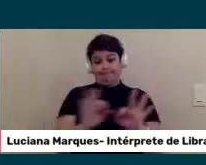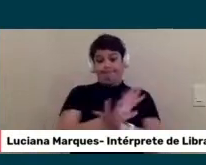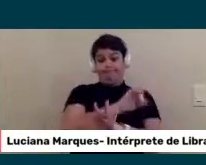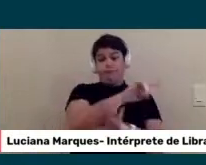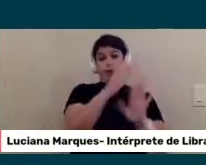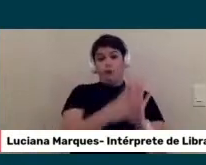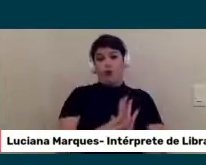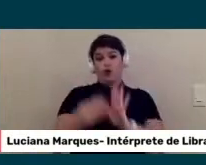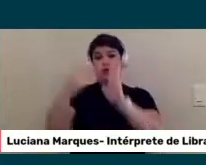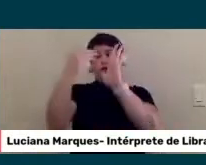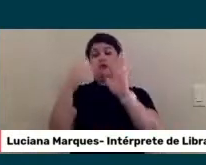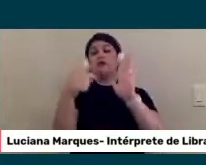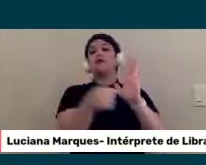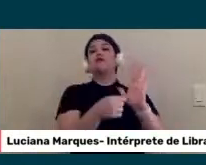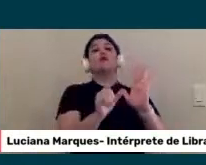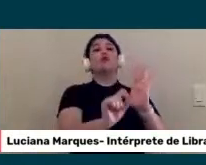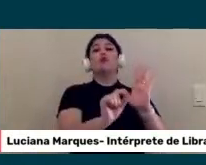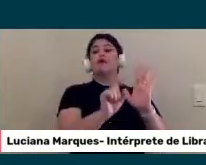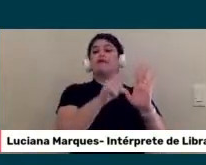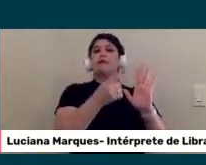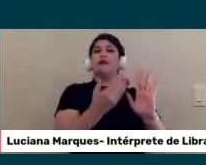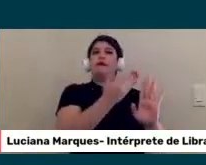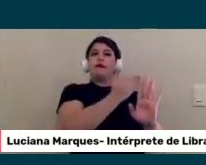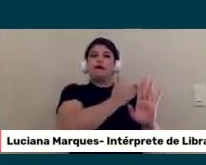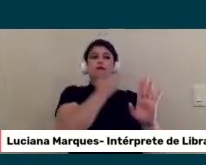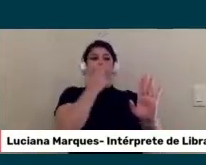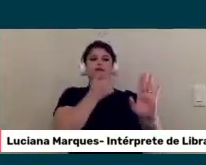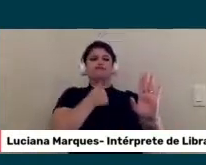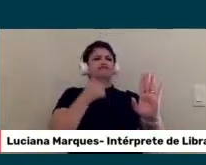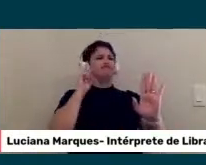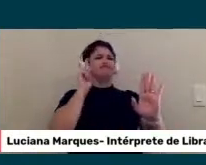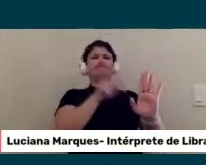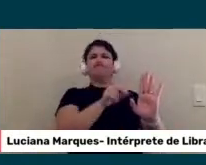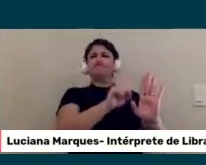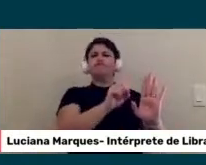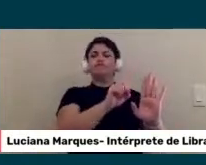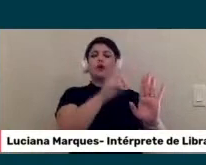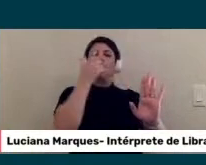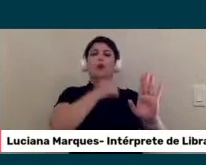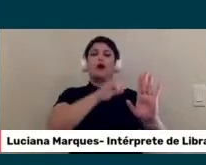frentes estavam apartadas e chegando para a integração